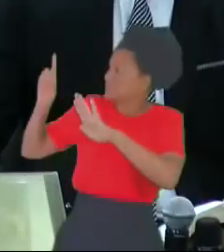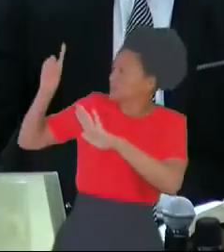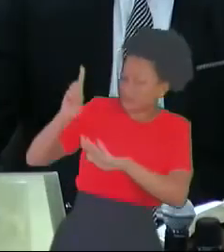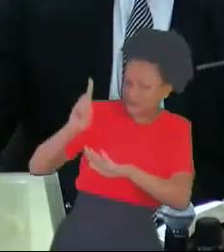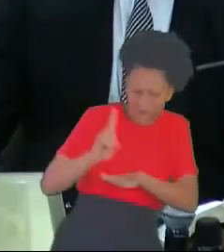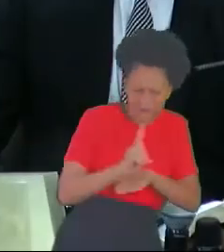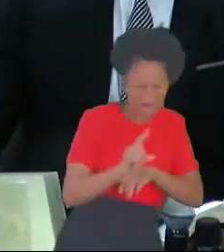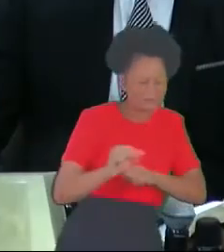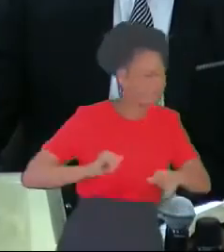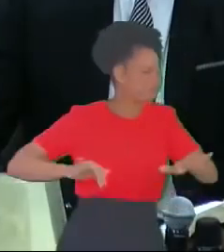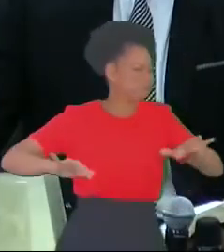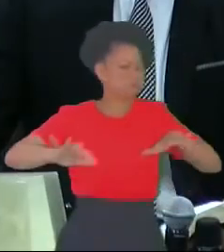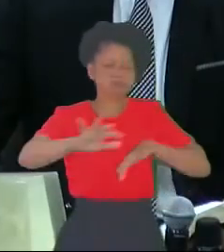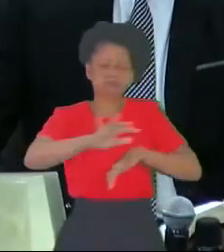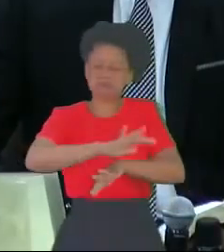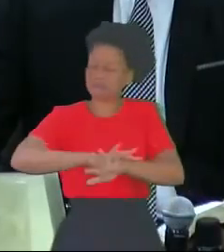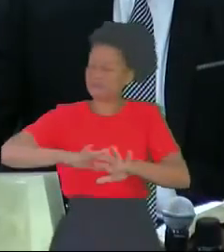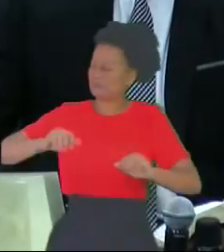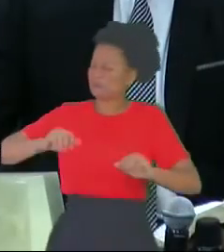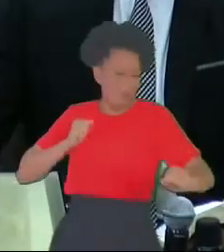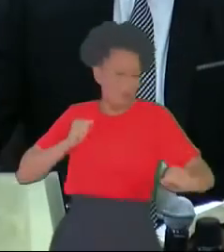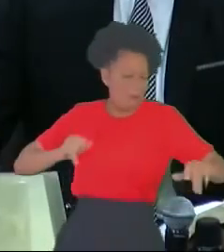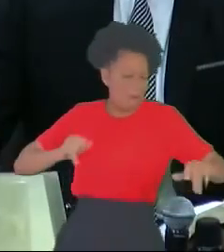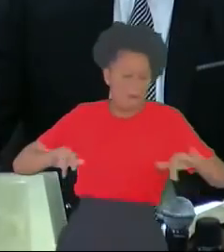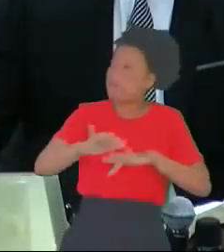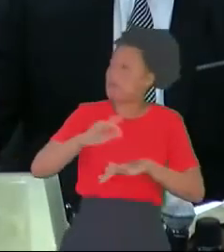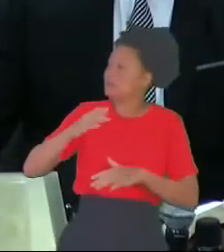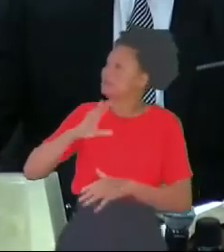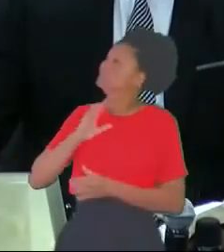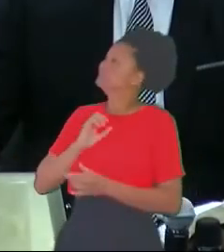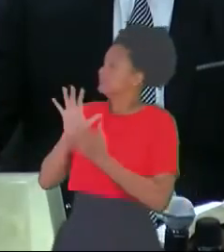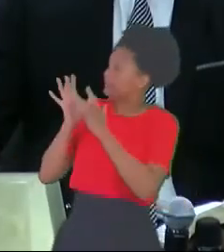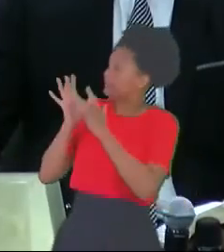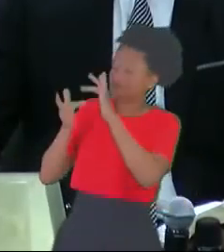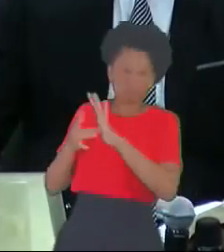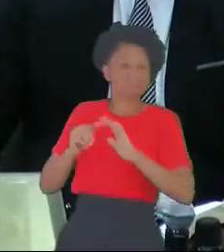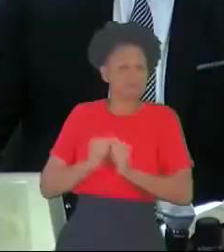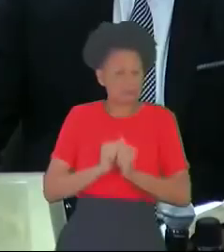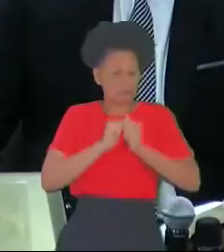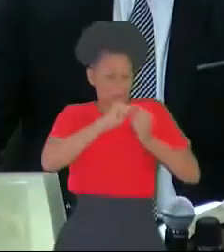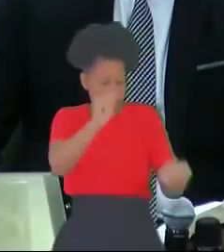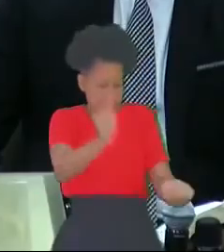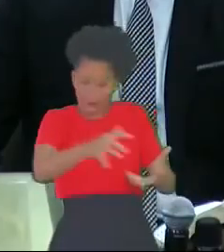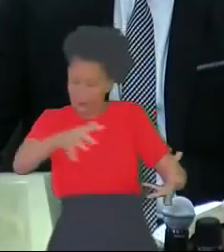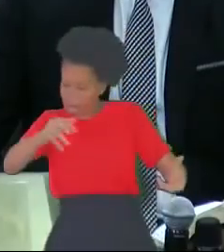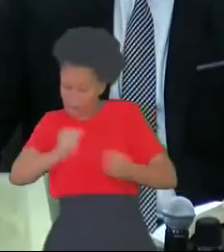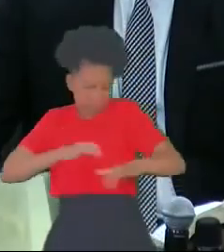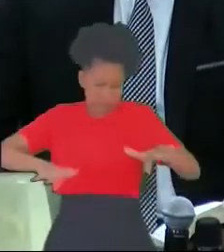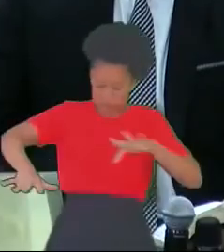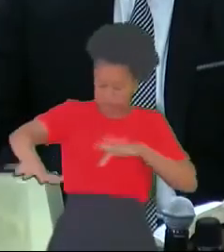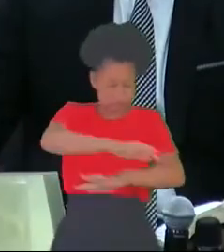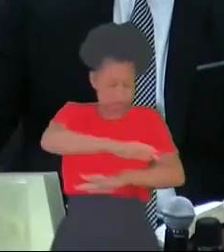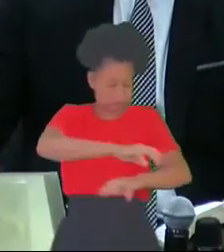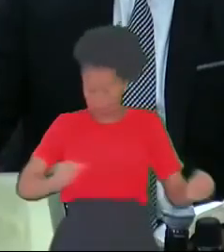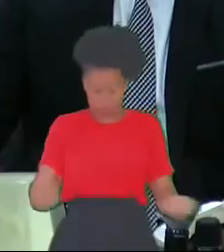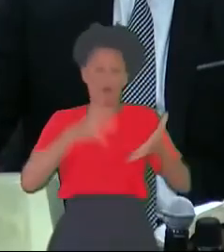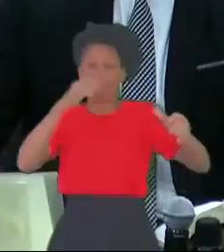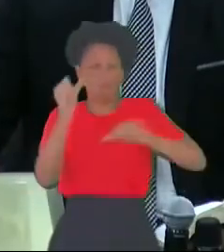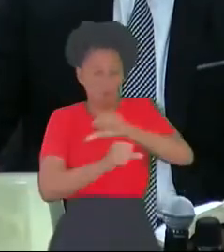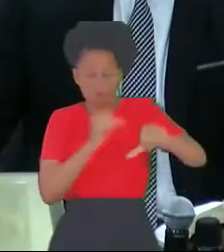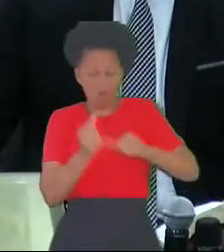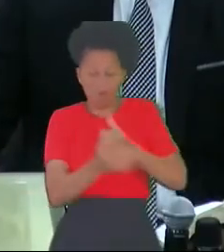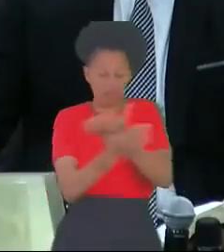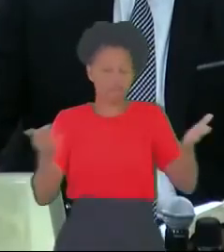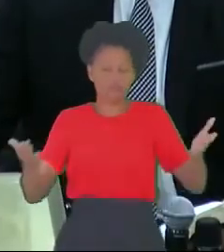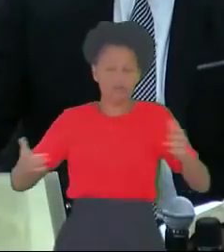o meu amado fizesse uma visita, se o meu amado fizesse um reboliço, se o meu amado desse um choque nesta geração.